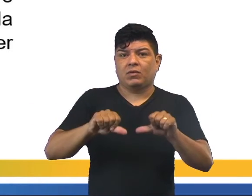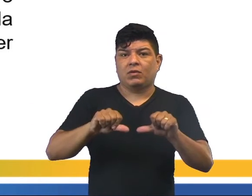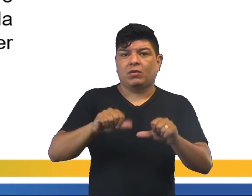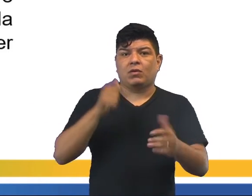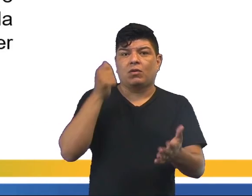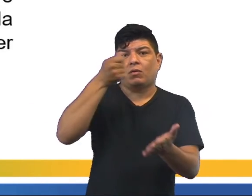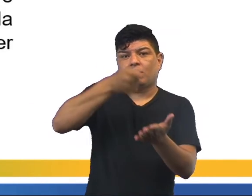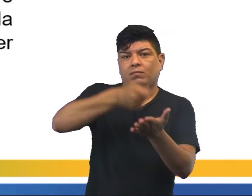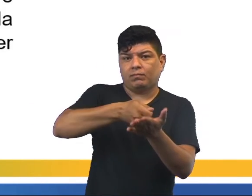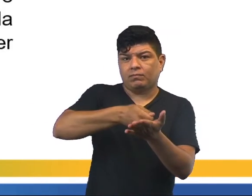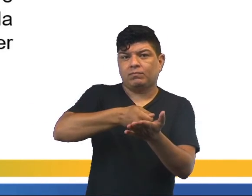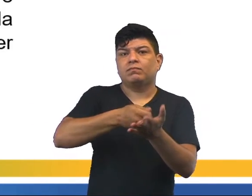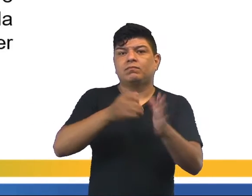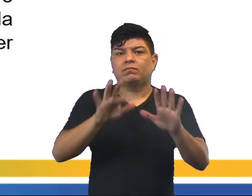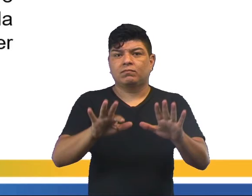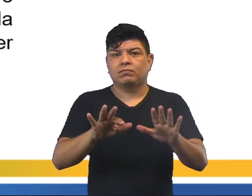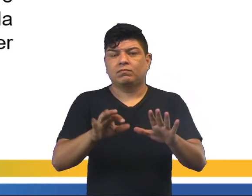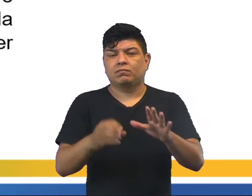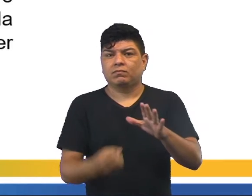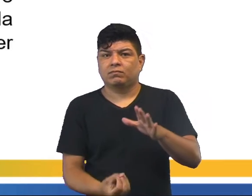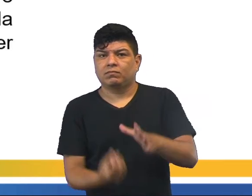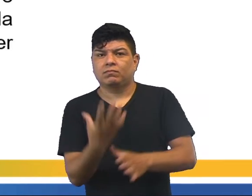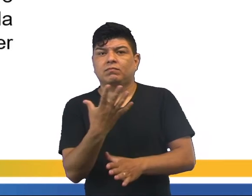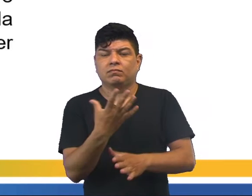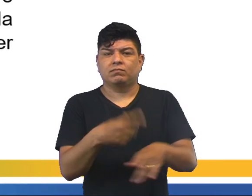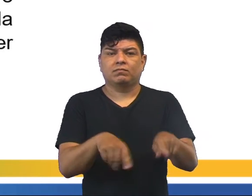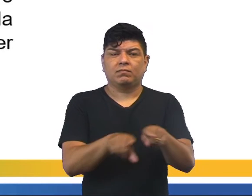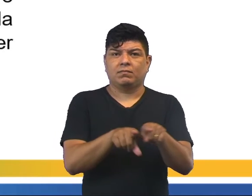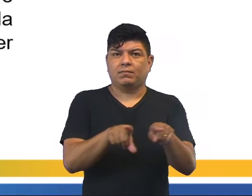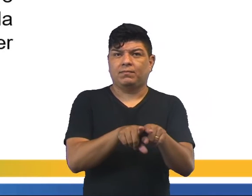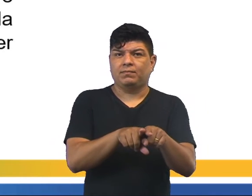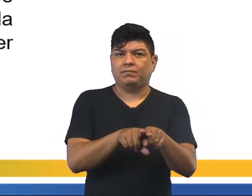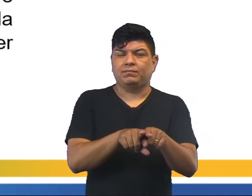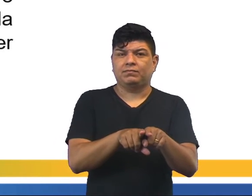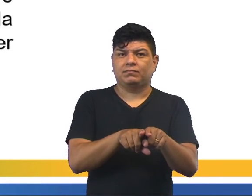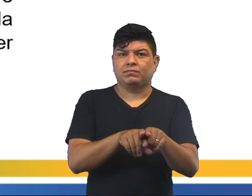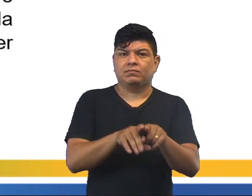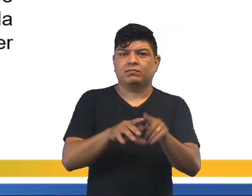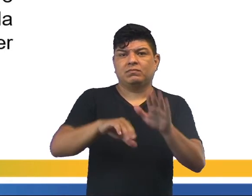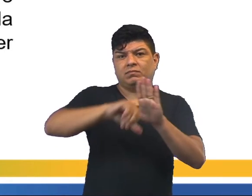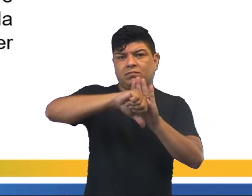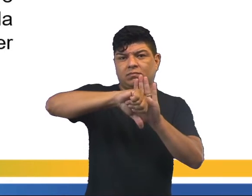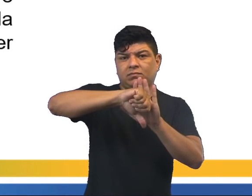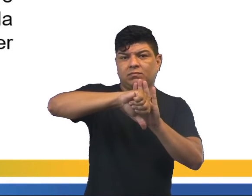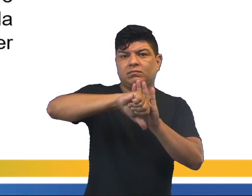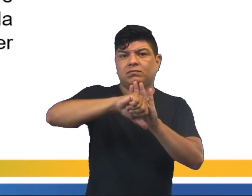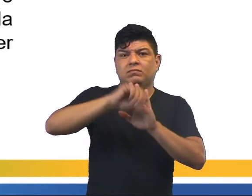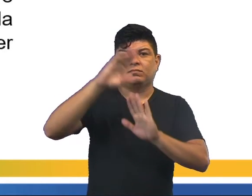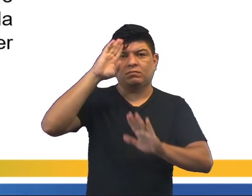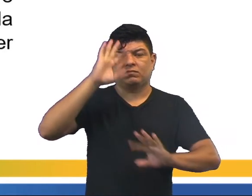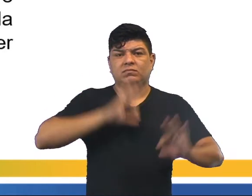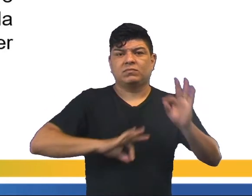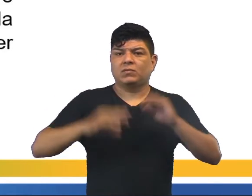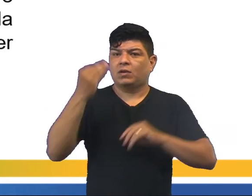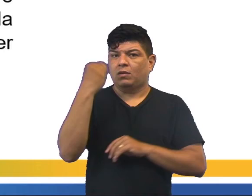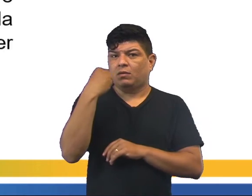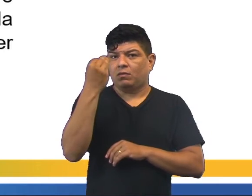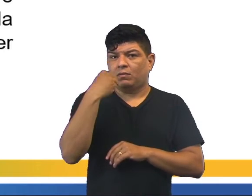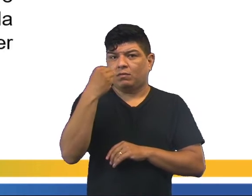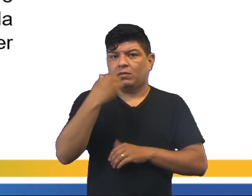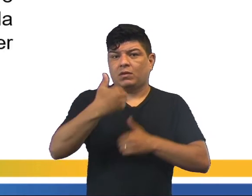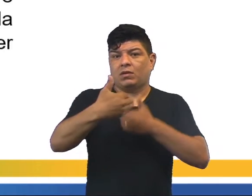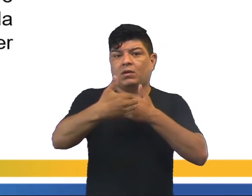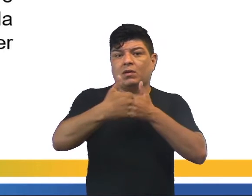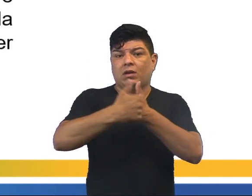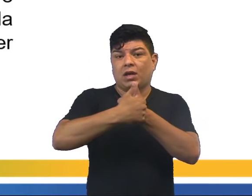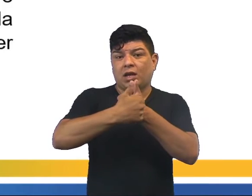de tribunos originados, né, das províncias. E em crise, né, com o exército enfraquecido, as fronteiras